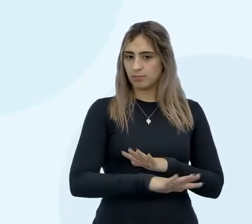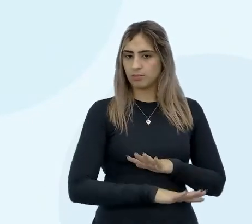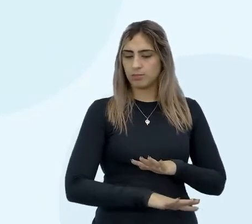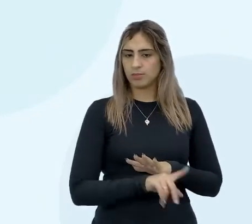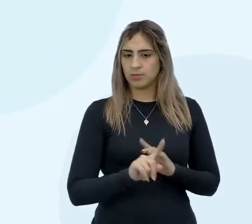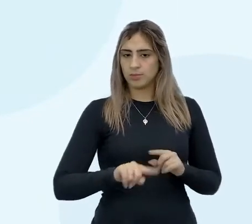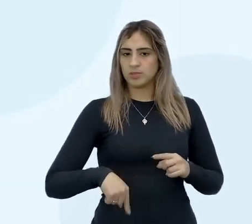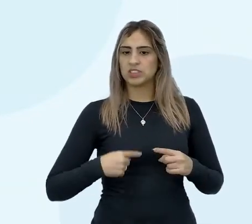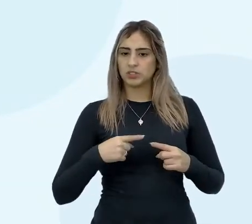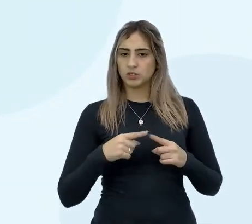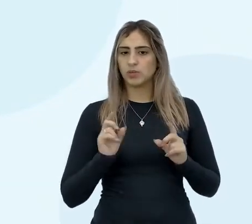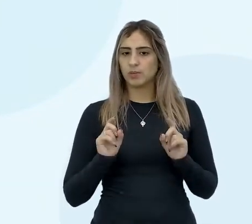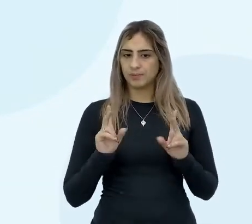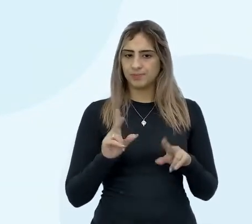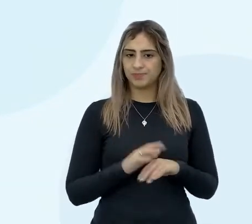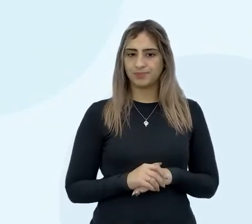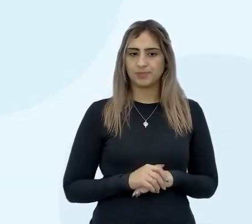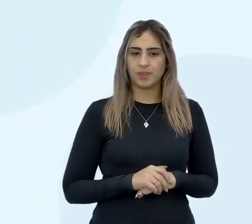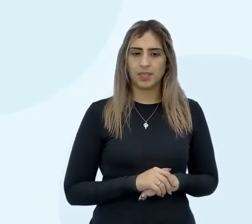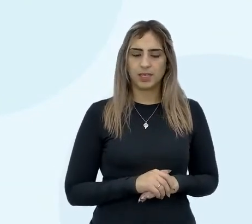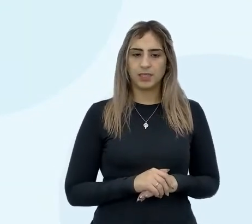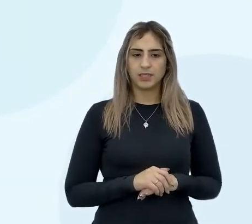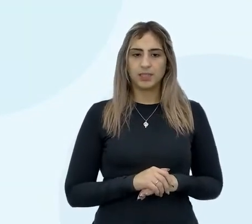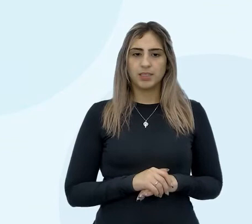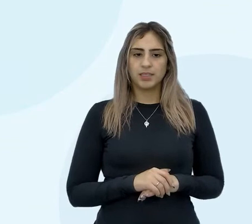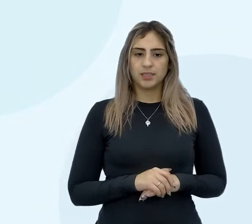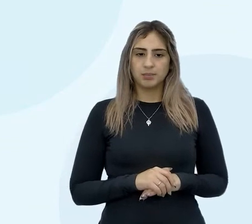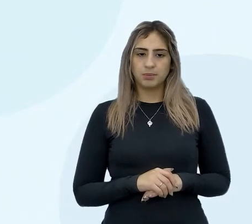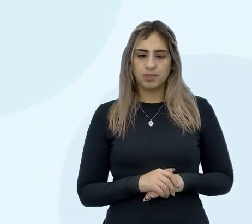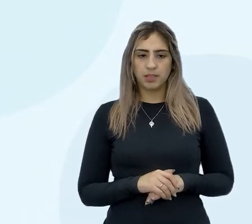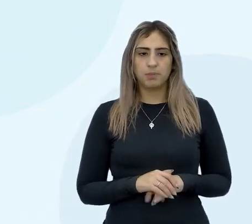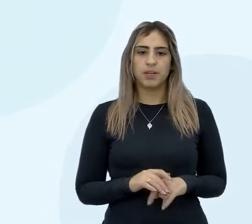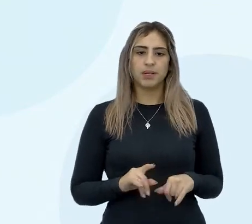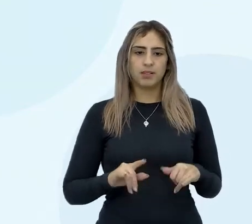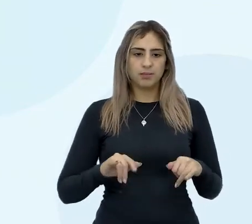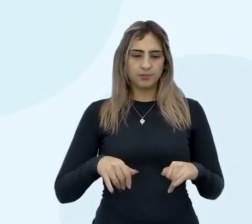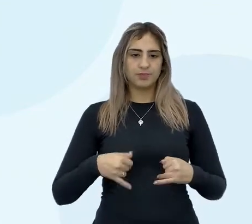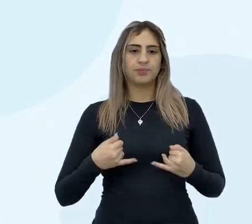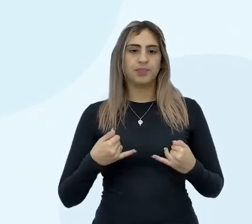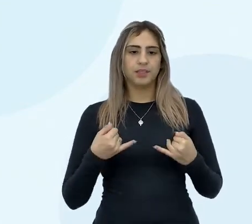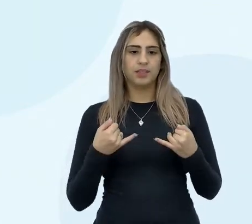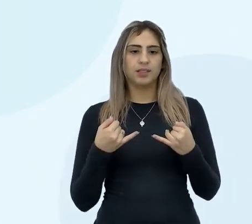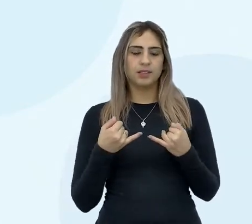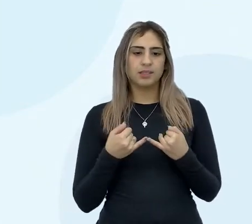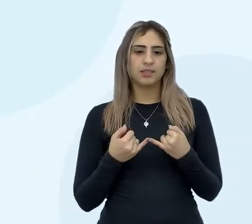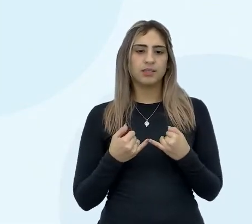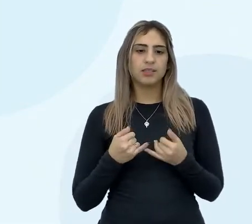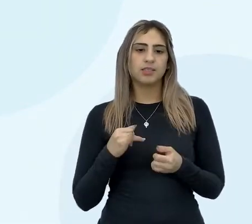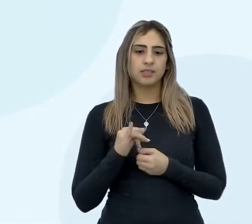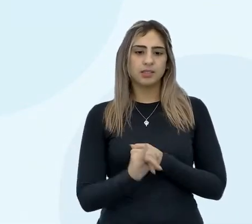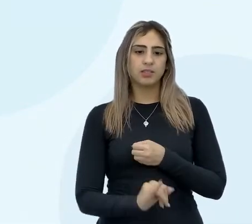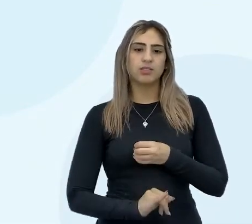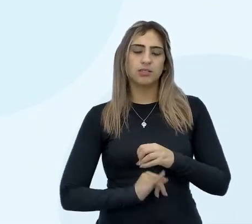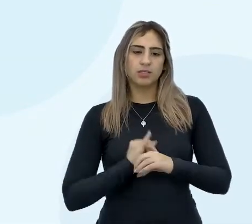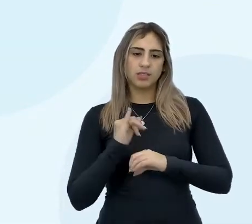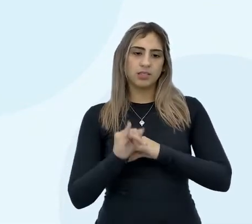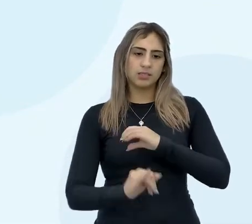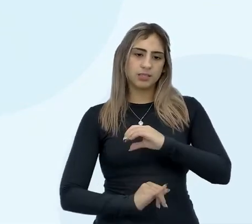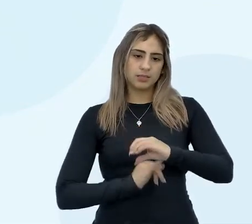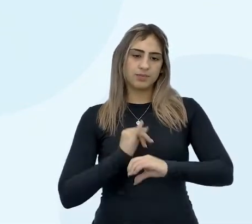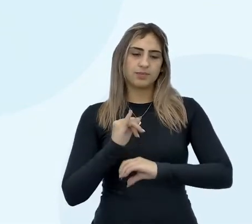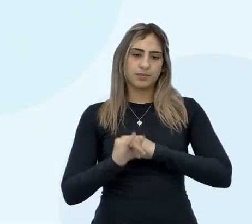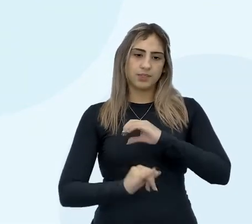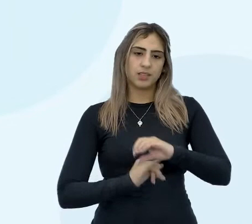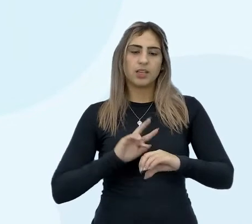esse objetivo, beleza? Bom, a retomada é que na aula anterior da nossa atividade a gente falou sobre as ligações